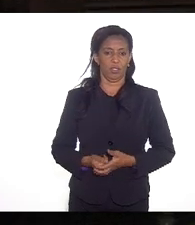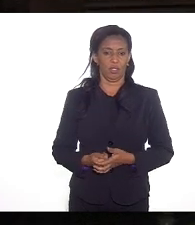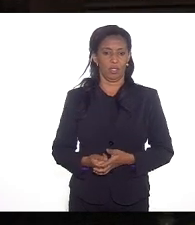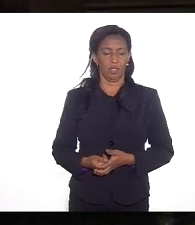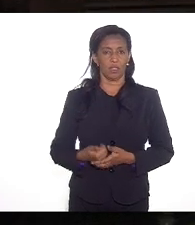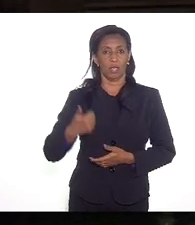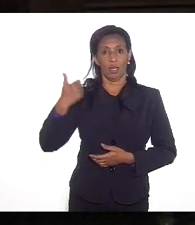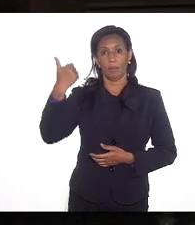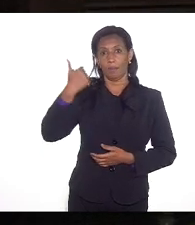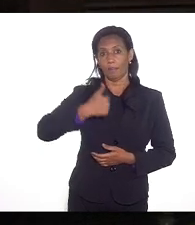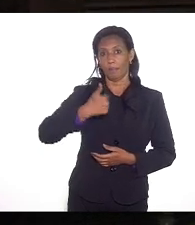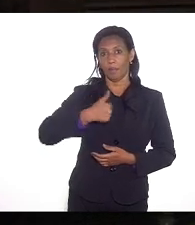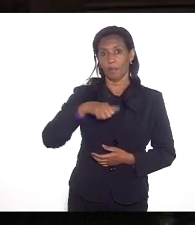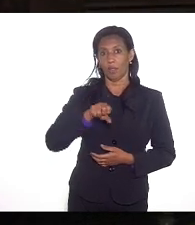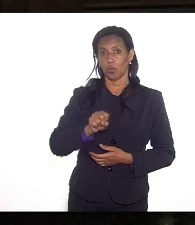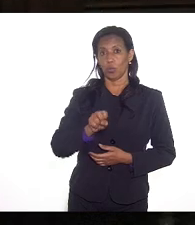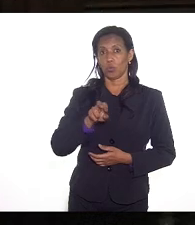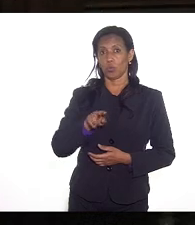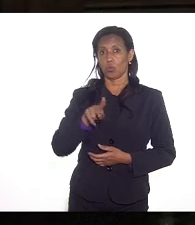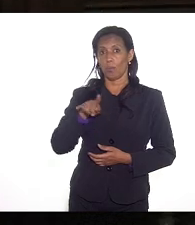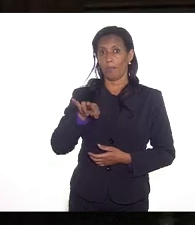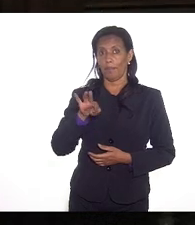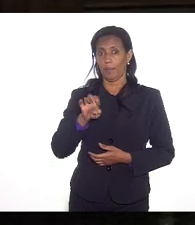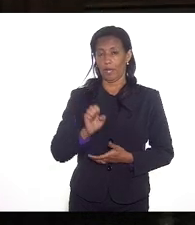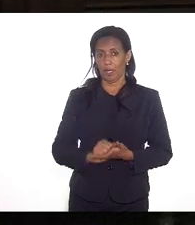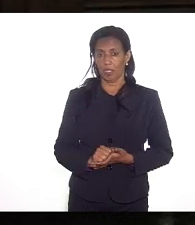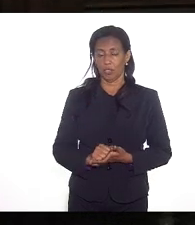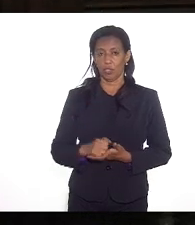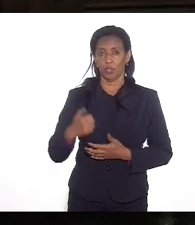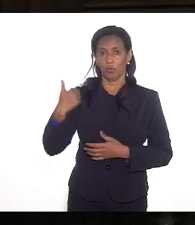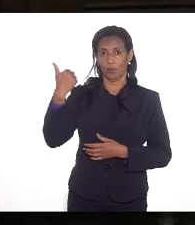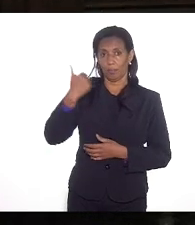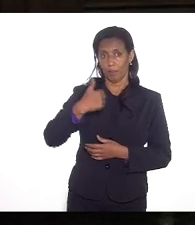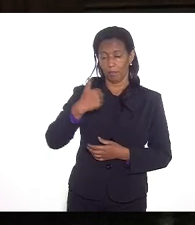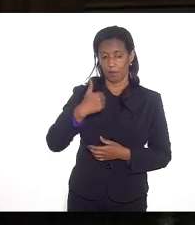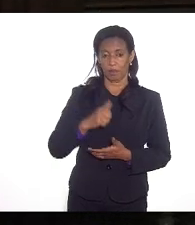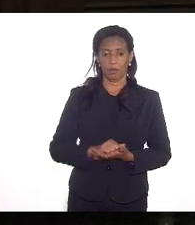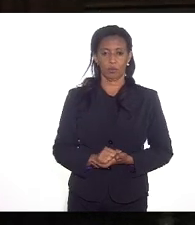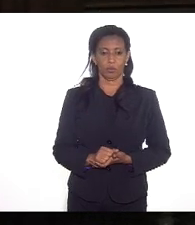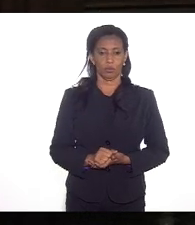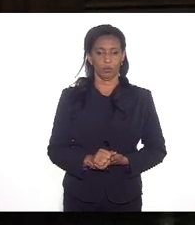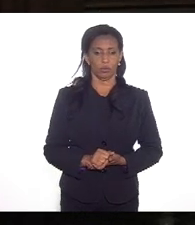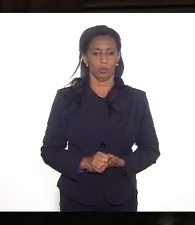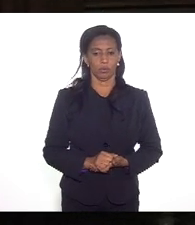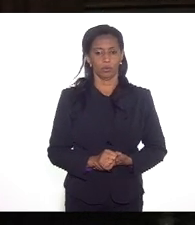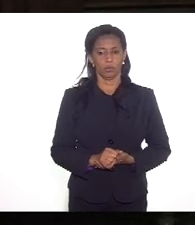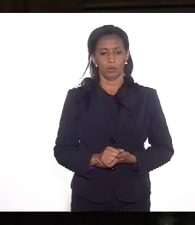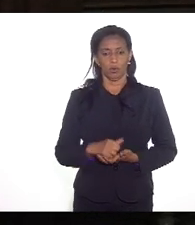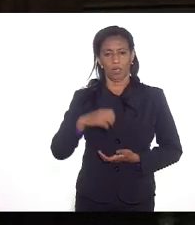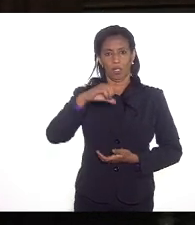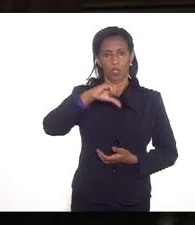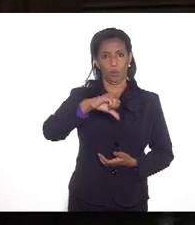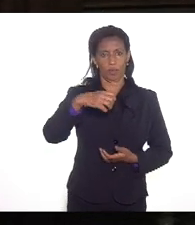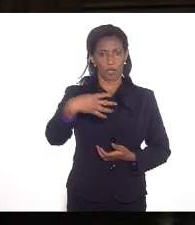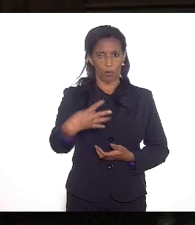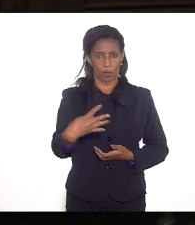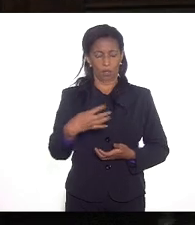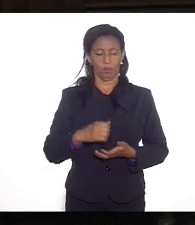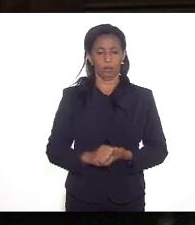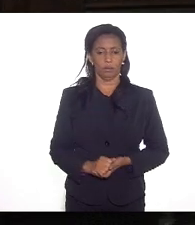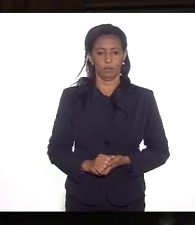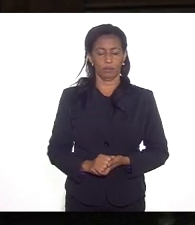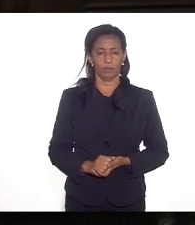primeiro suplente de deputado estadual eu fui primeiro suplente em 94